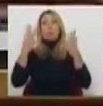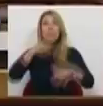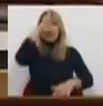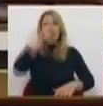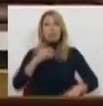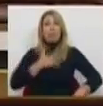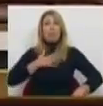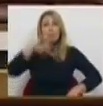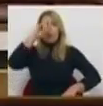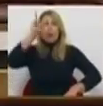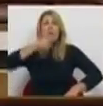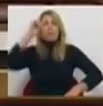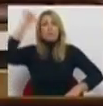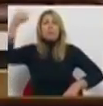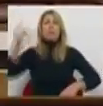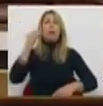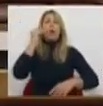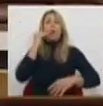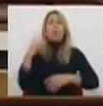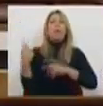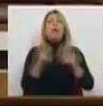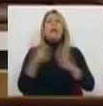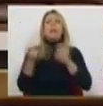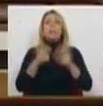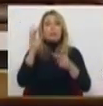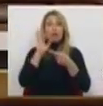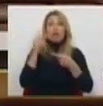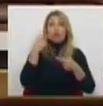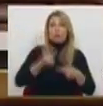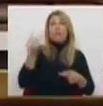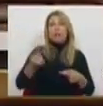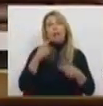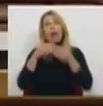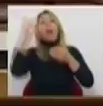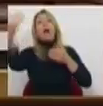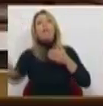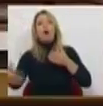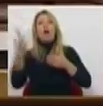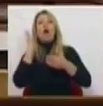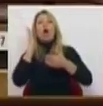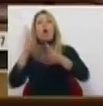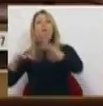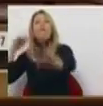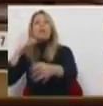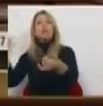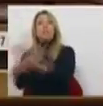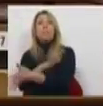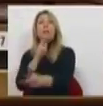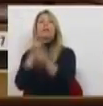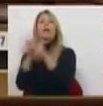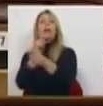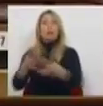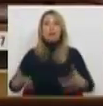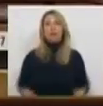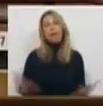debate da especialidade, estava lá fora a dar conferências de imprensa. Prova bem a atenção que PSD e CDS tiveram,